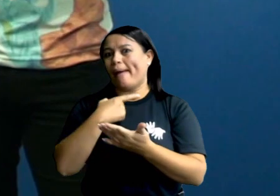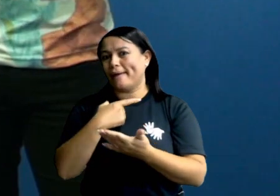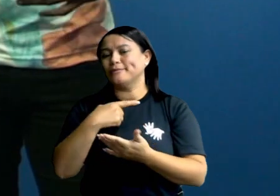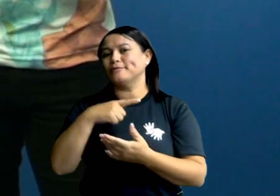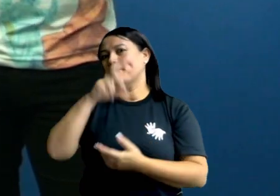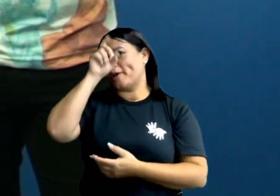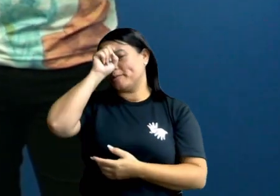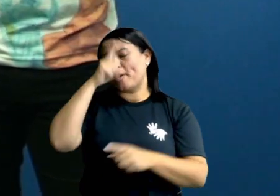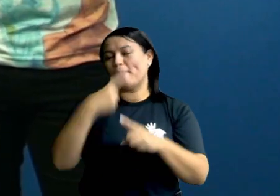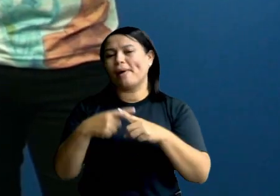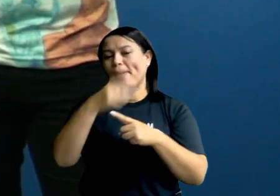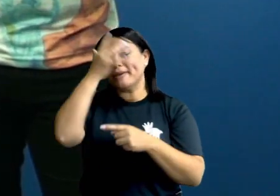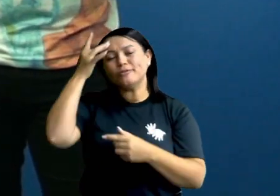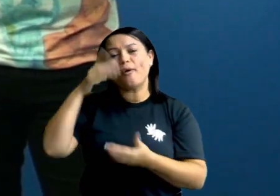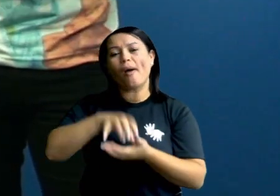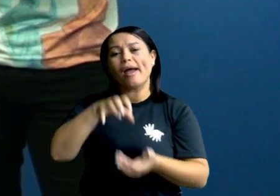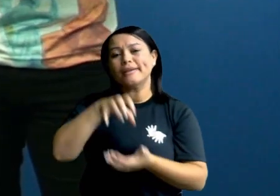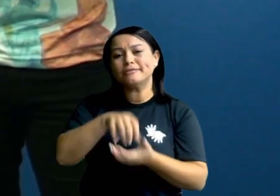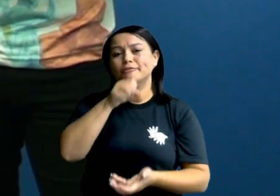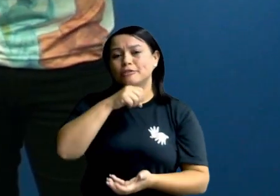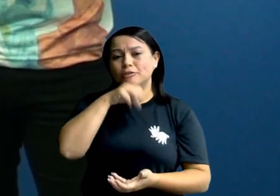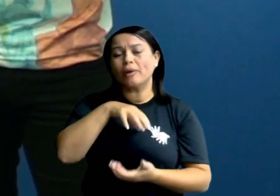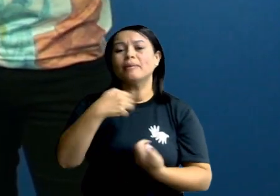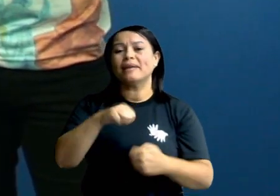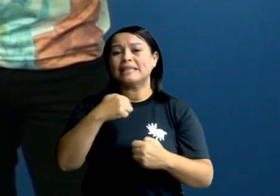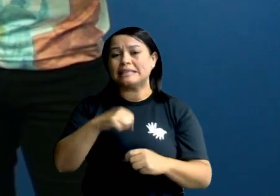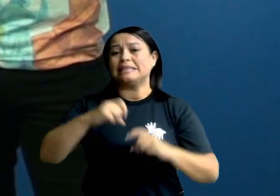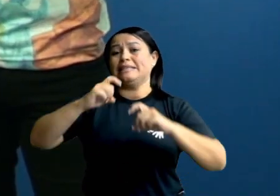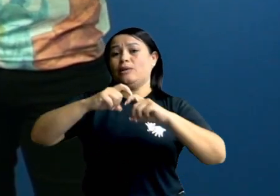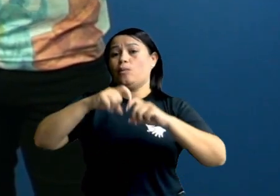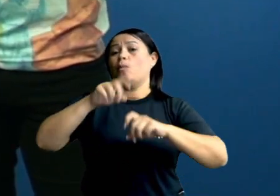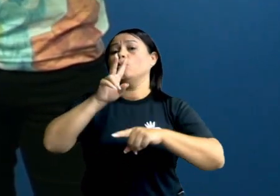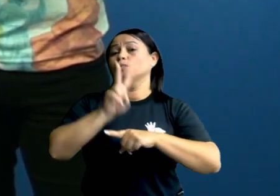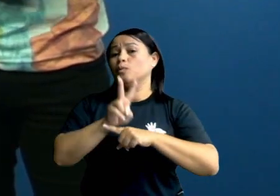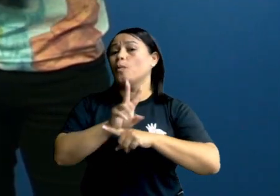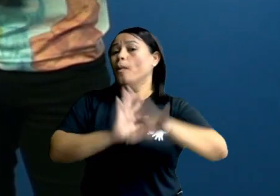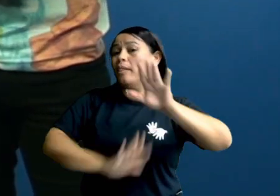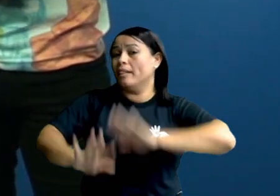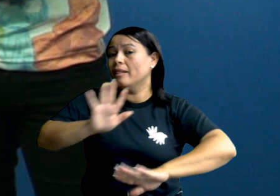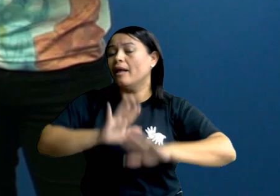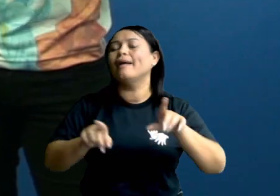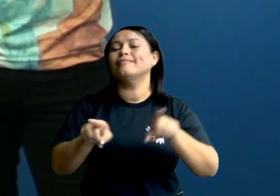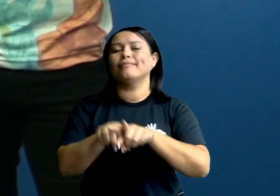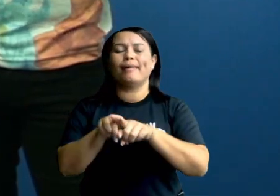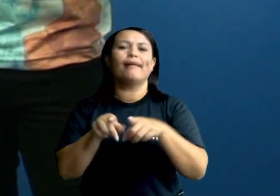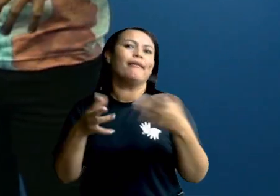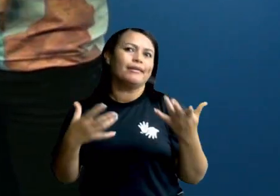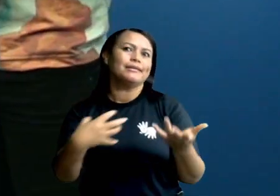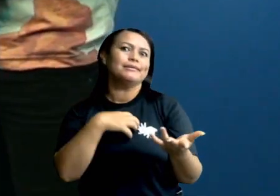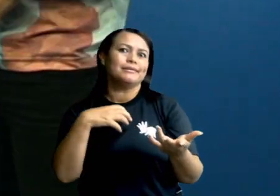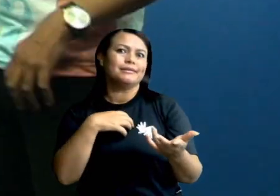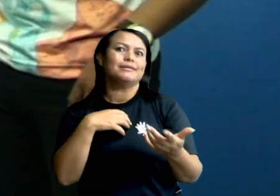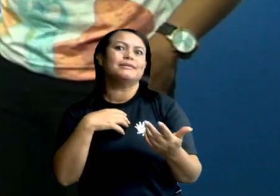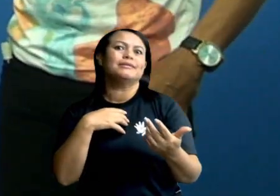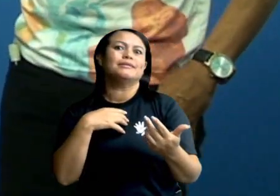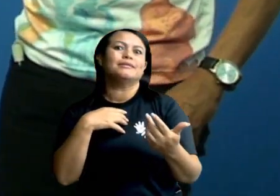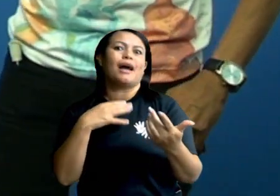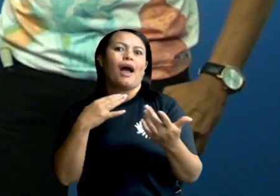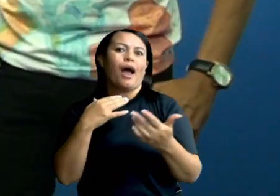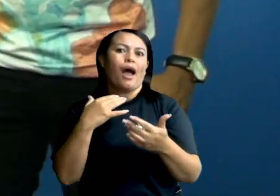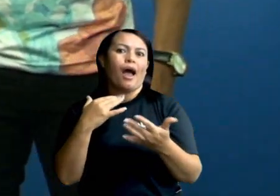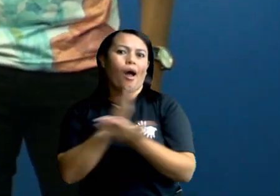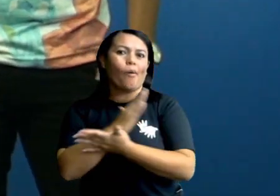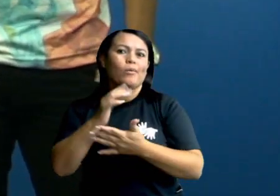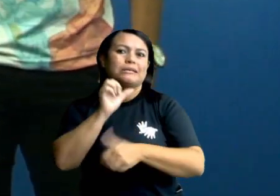idosa, você precisa de mais, né, tratamentos médicos, e isso tudo implica em transformações muito fortes no contexto da